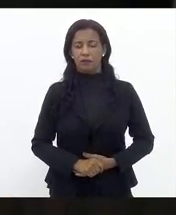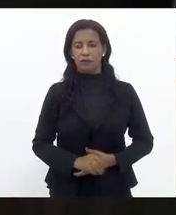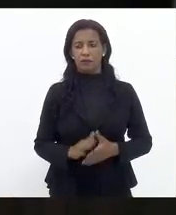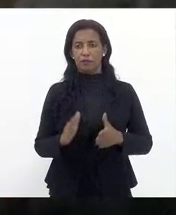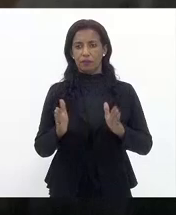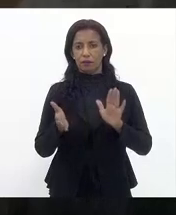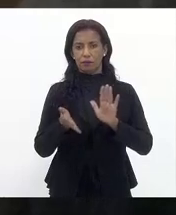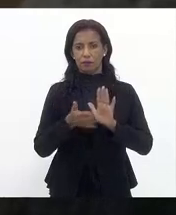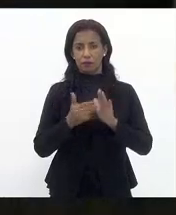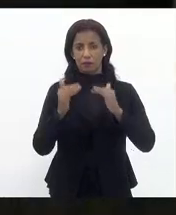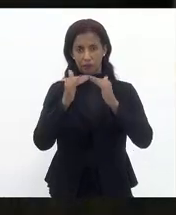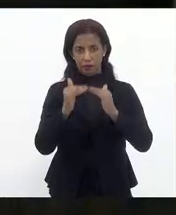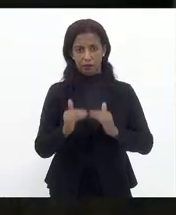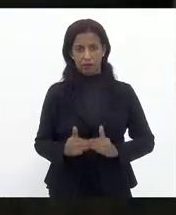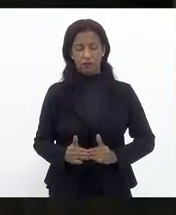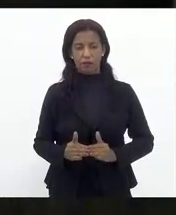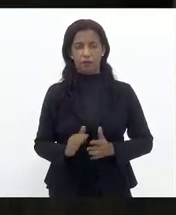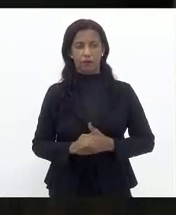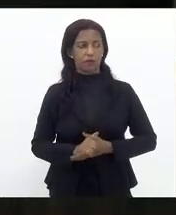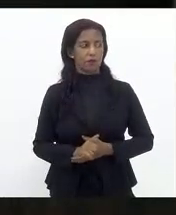Parecer favorável.